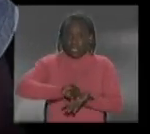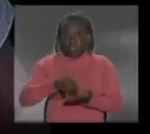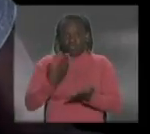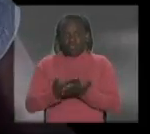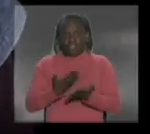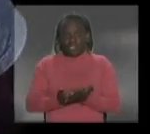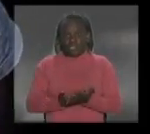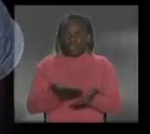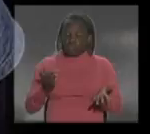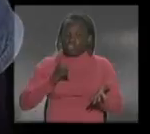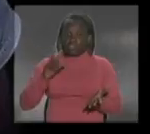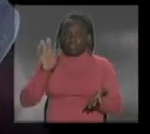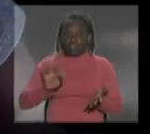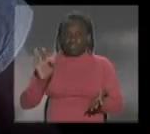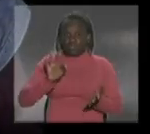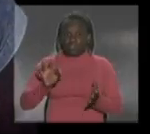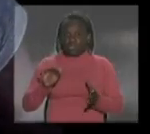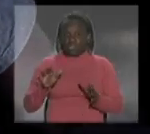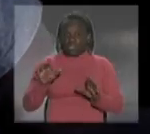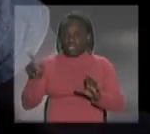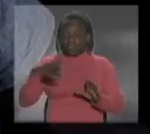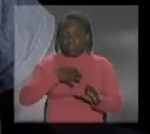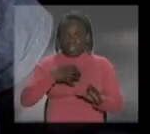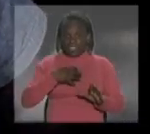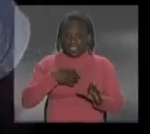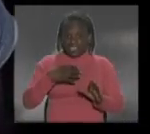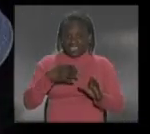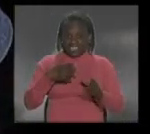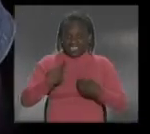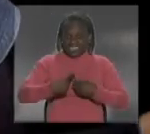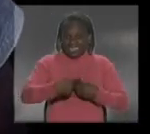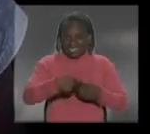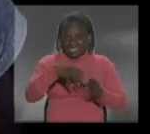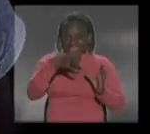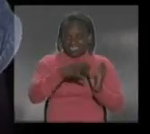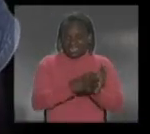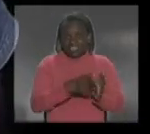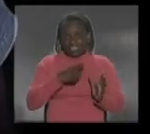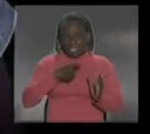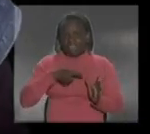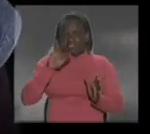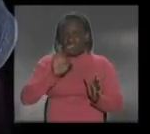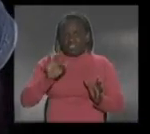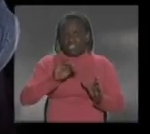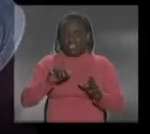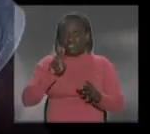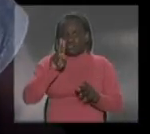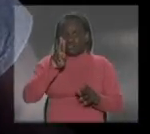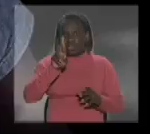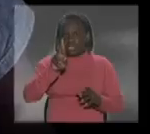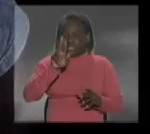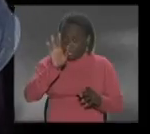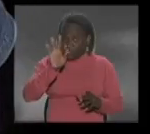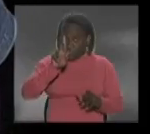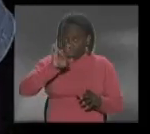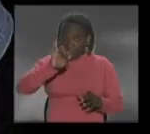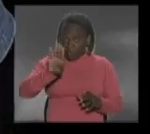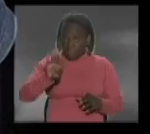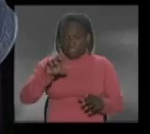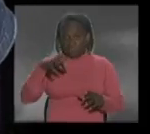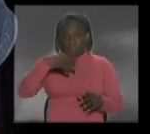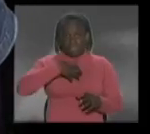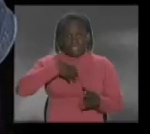Né? Hoje em dia você tem uma faculdade de cinema no Recôncavo Público Federal, que é o FRB, no Recôncavo da